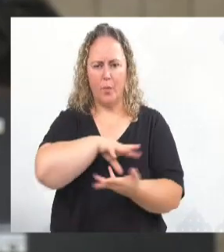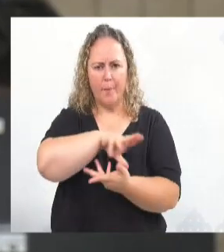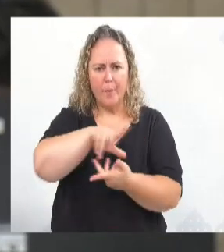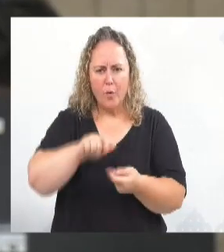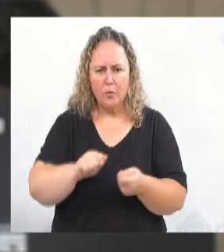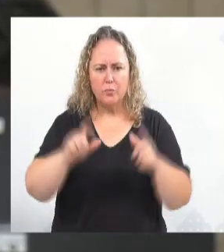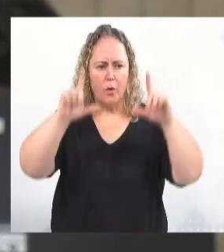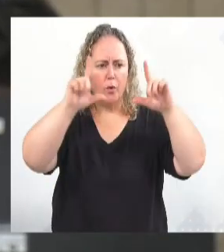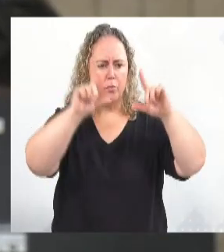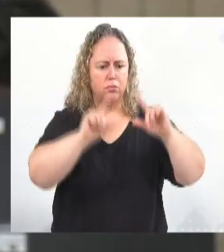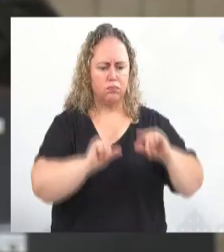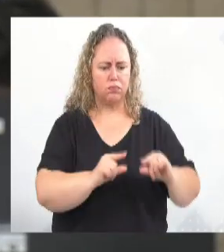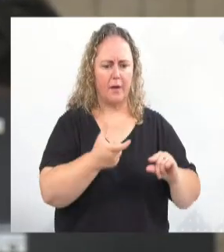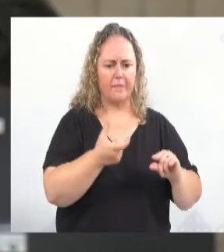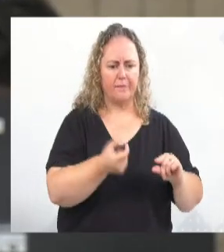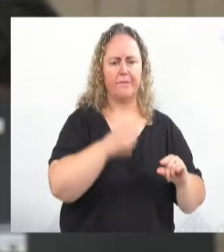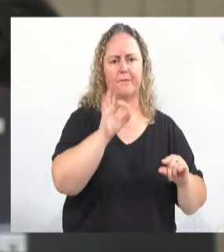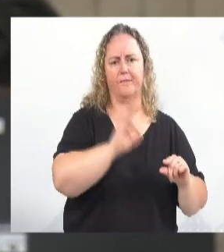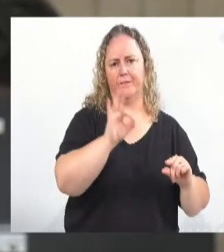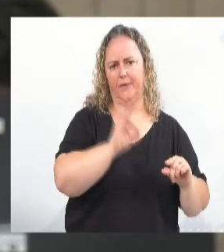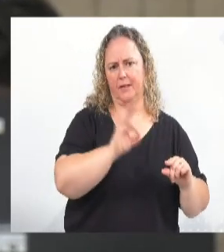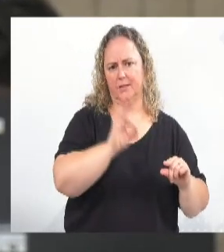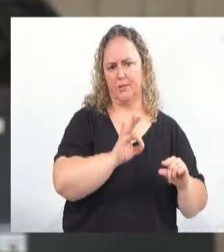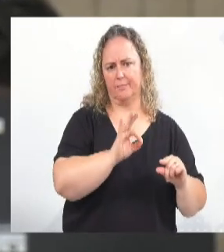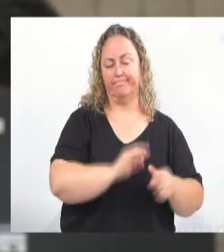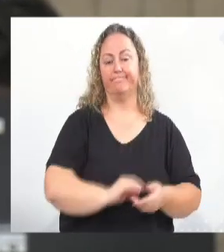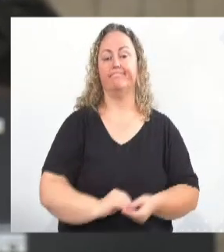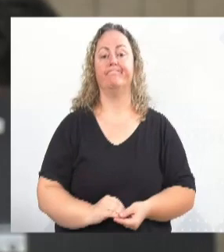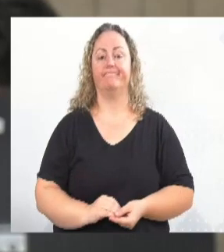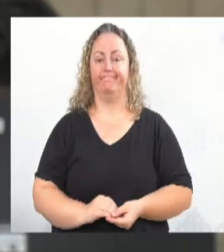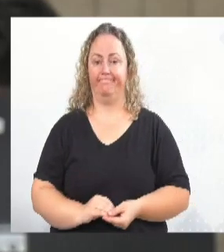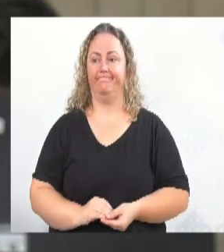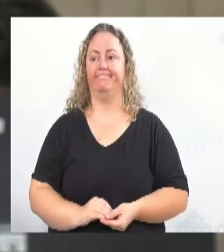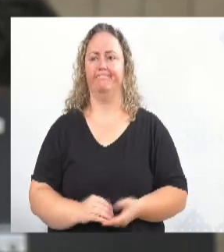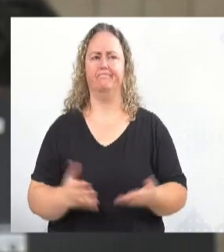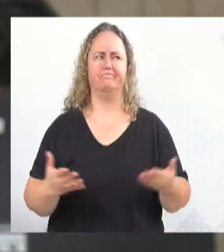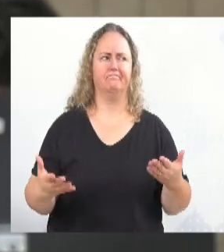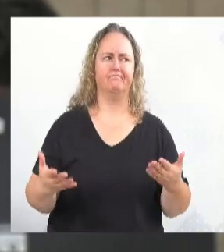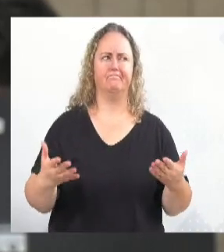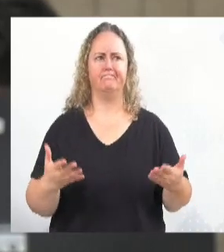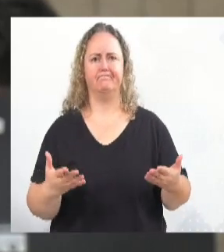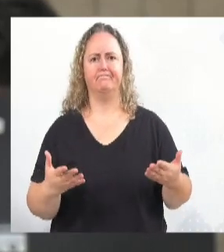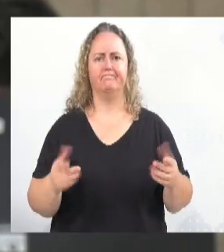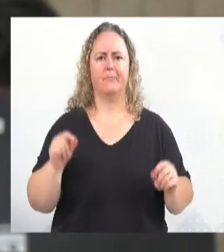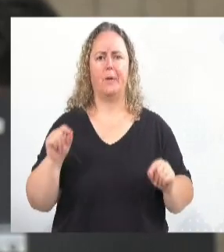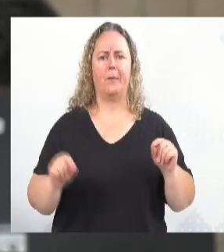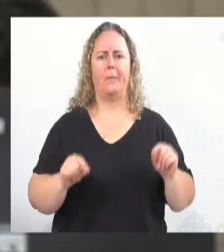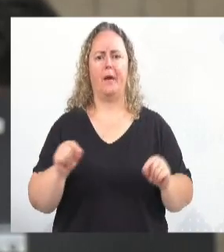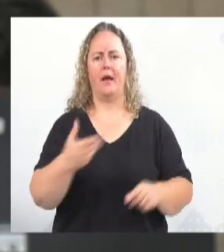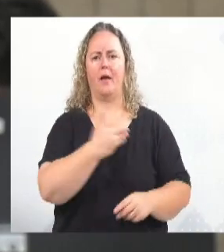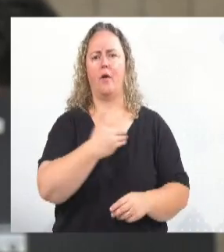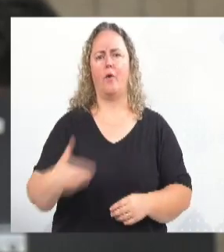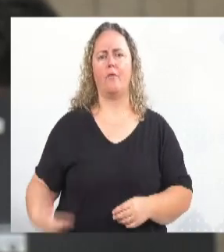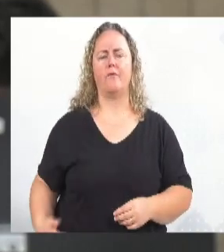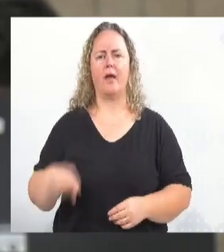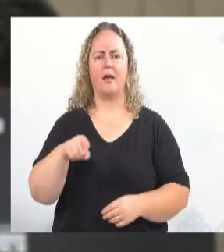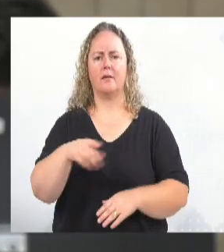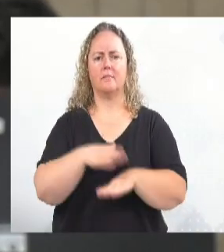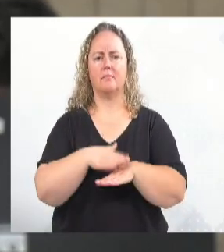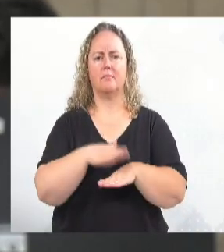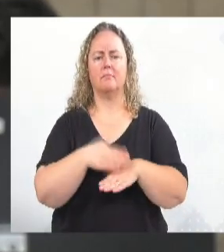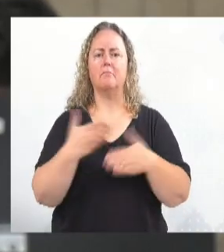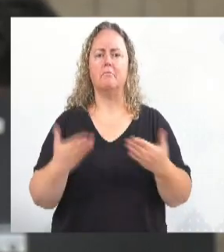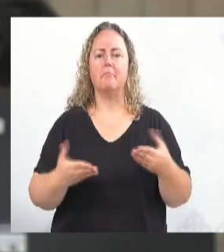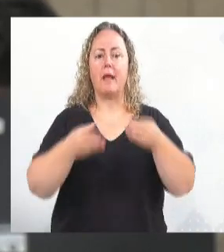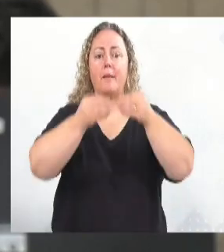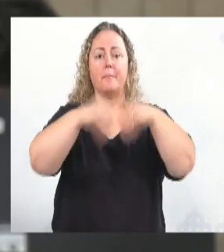desceu 20%. Então não tem, o que esse desgoverno está fazendo é